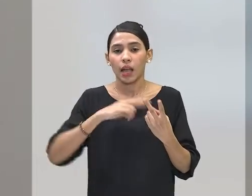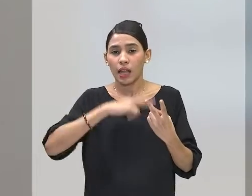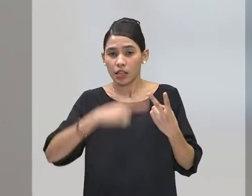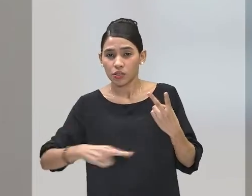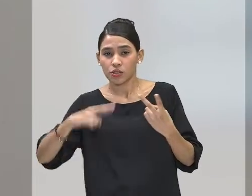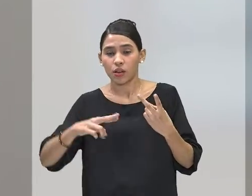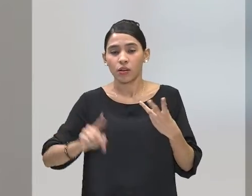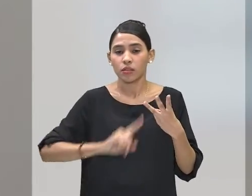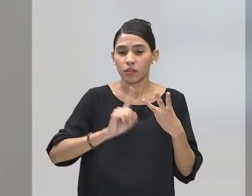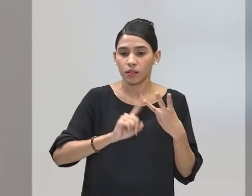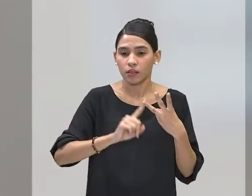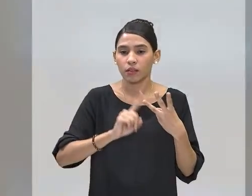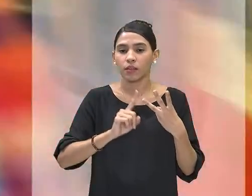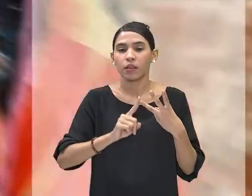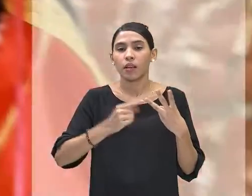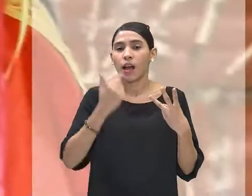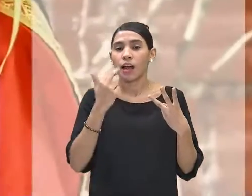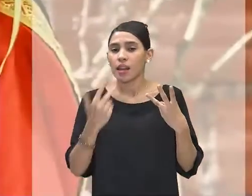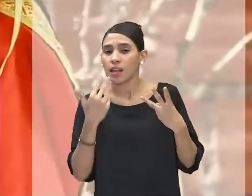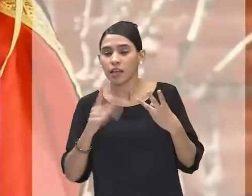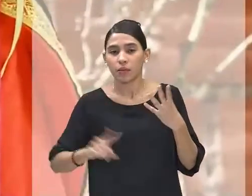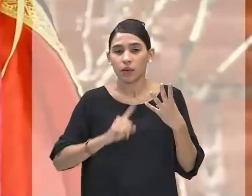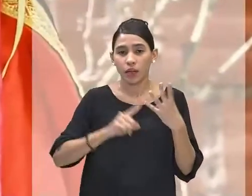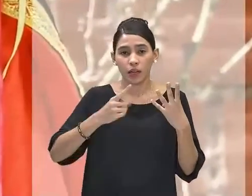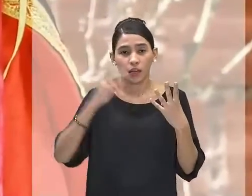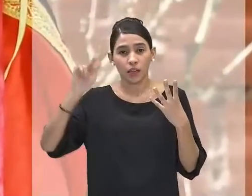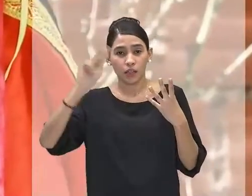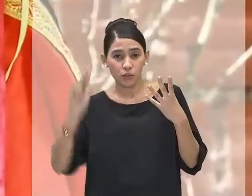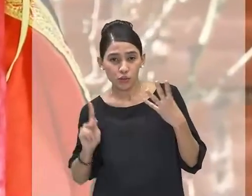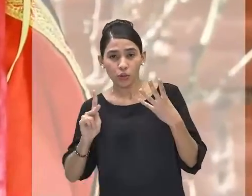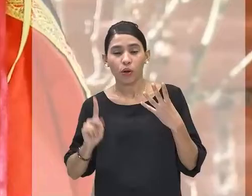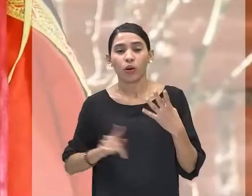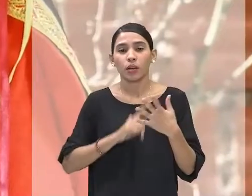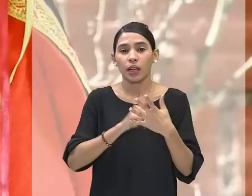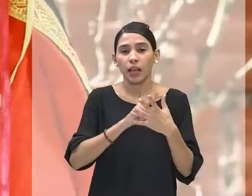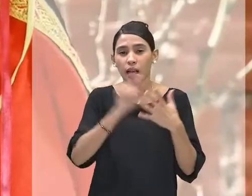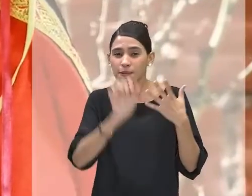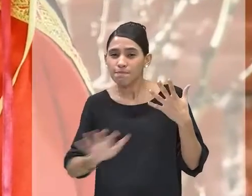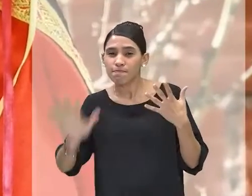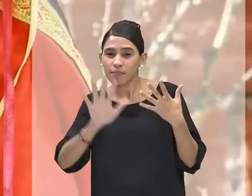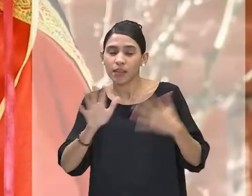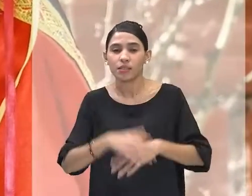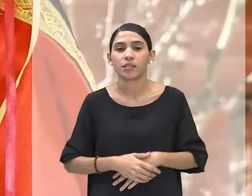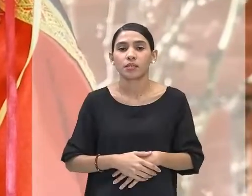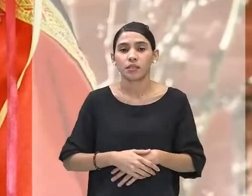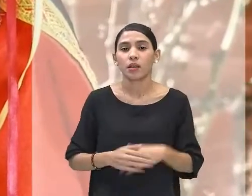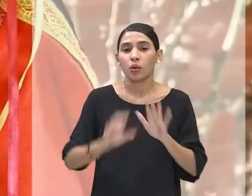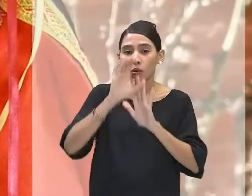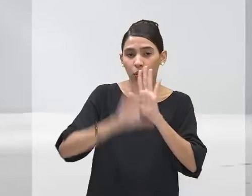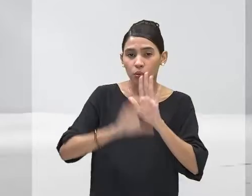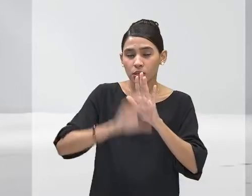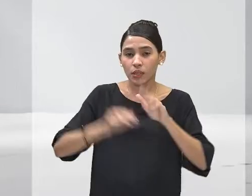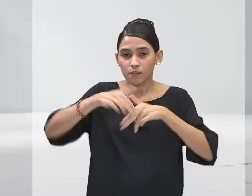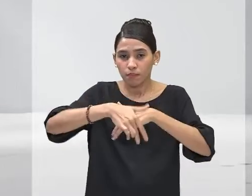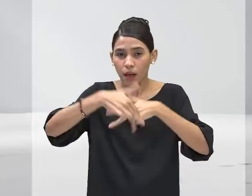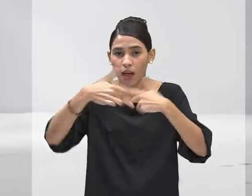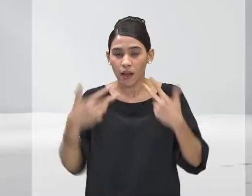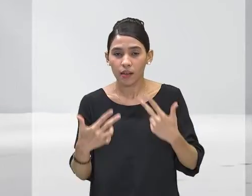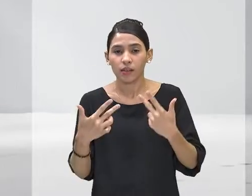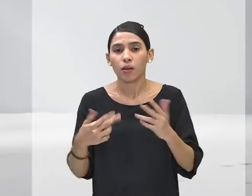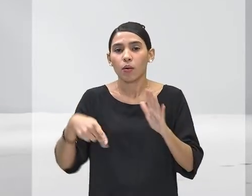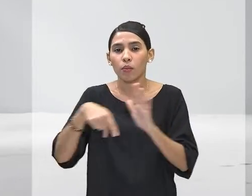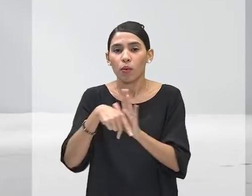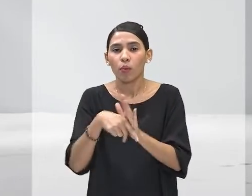religiosa, com a questão da língua, com a questão da história, com a questão dos símbolos. Então, o conceito de etnicidade é um